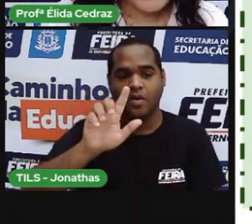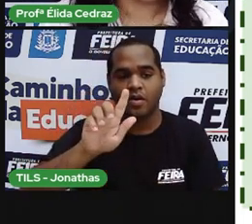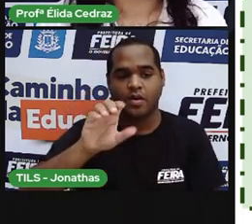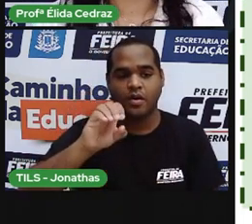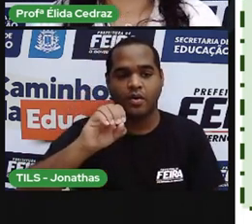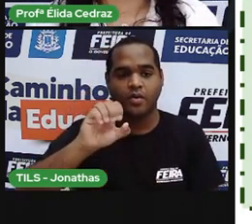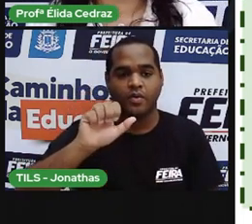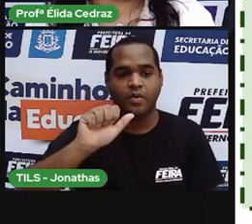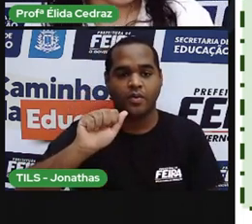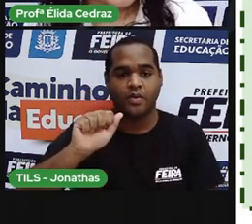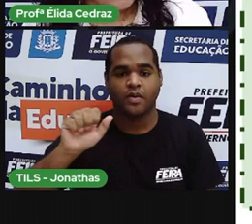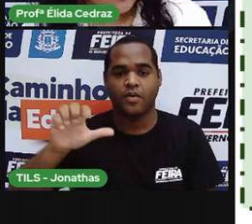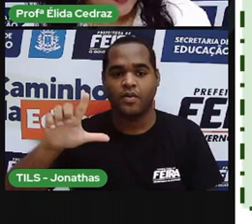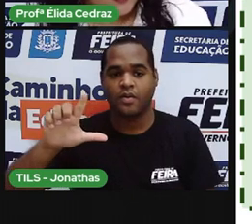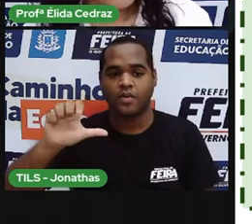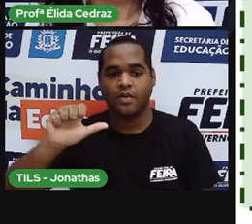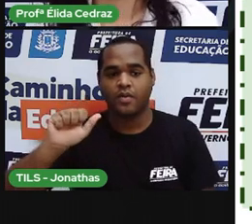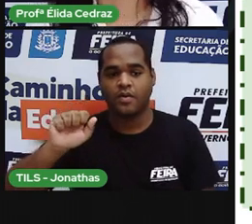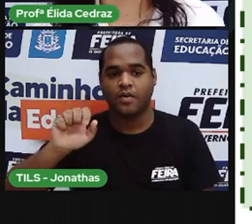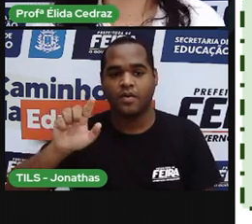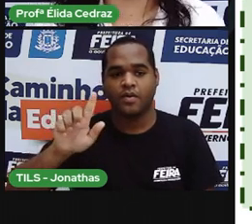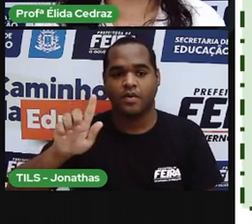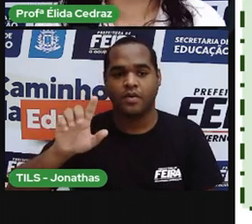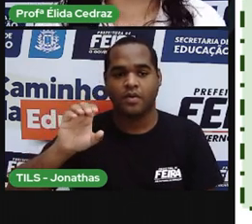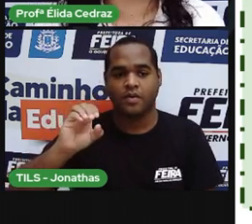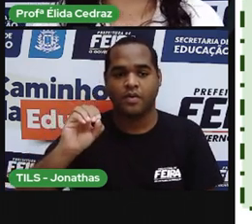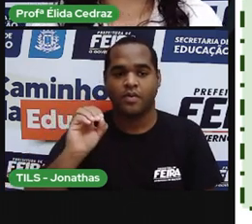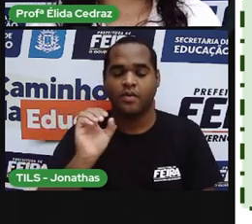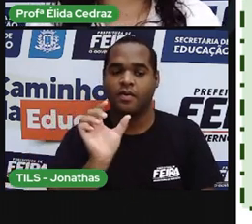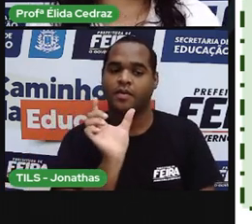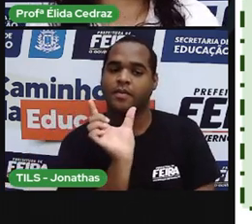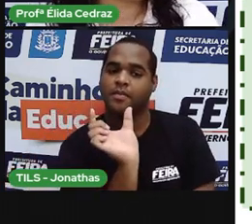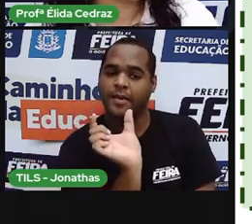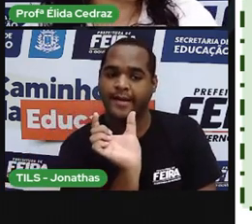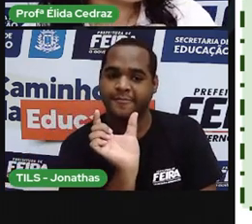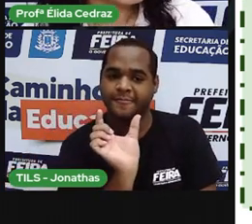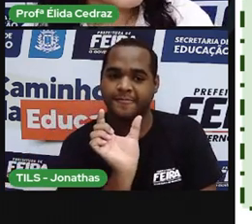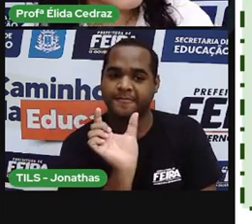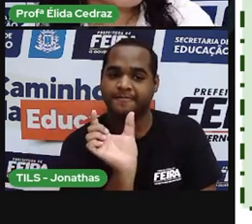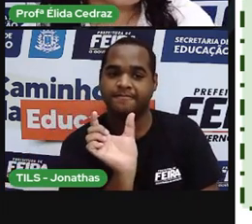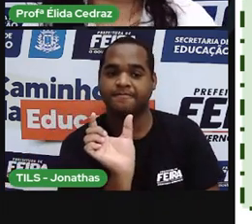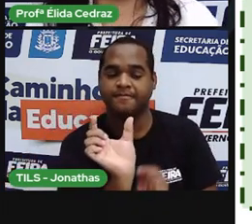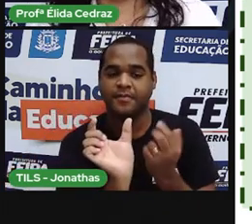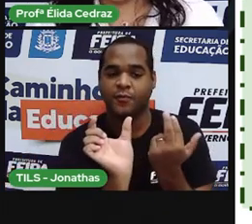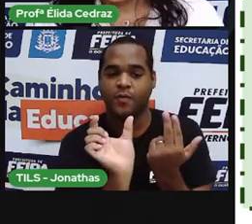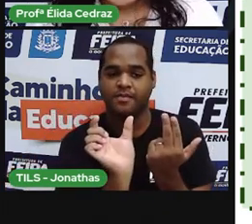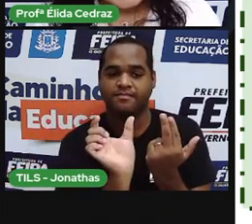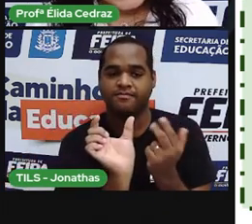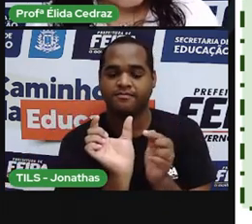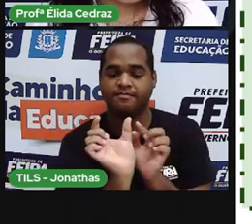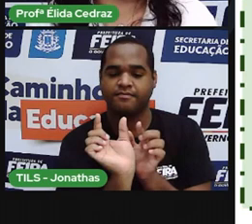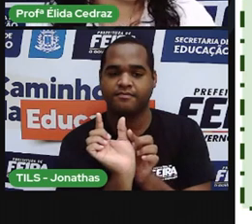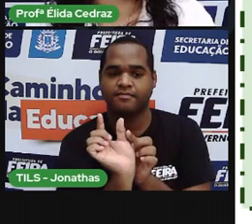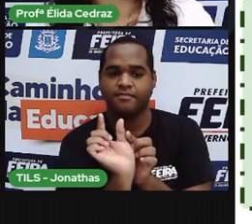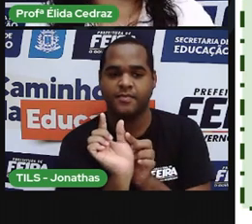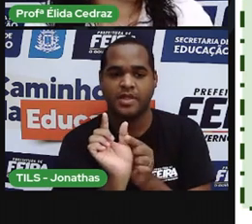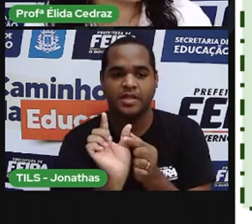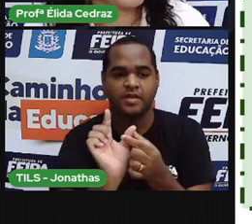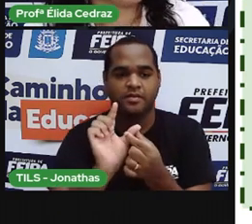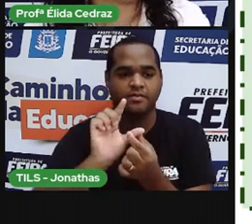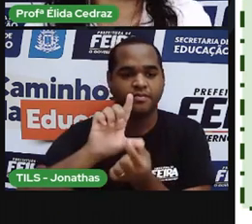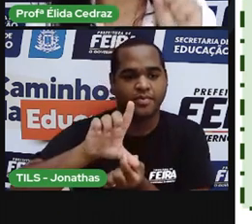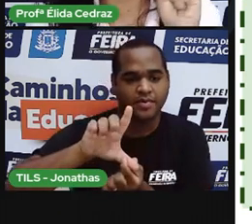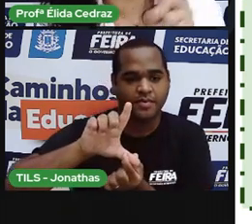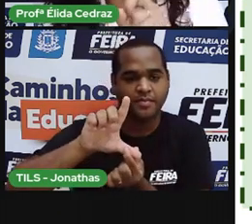Lagoa e lago começam com a mesma sílaba. A sílaba é quando a gente